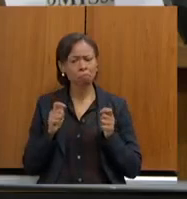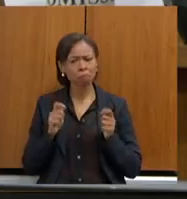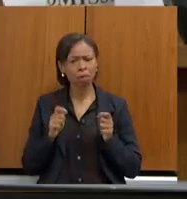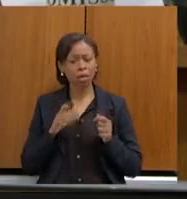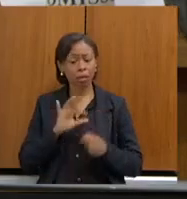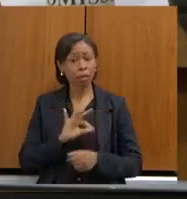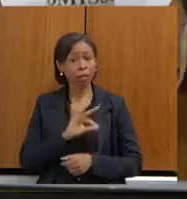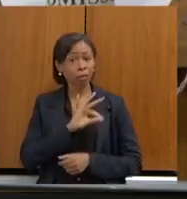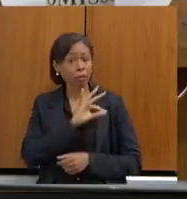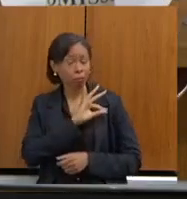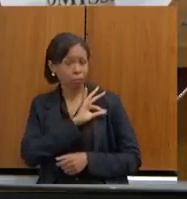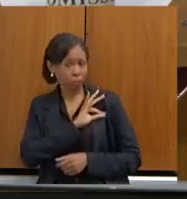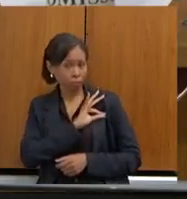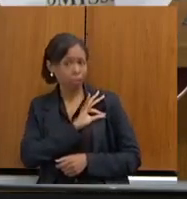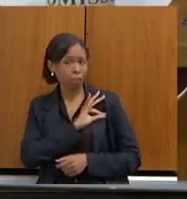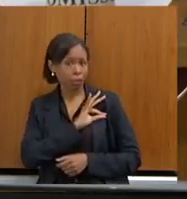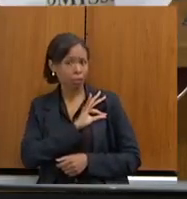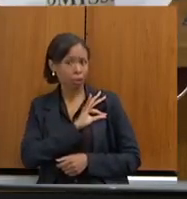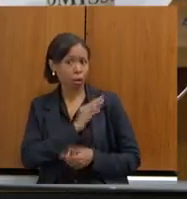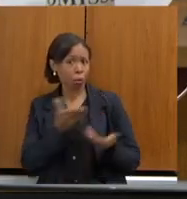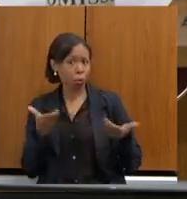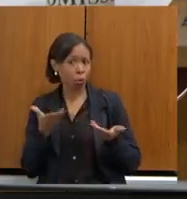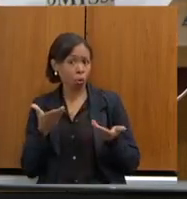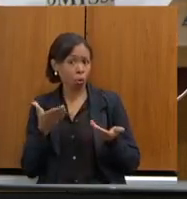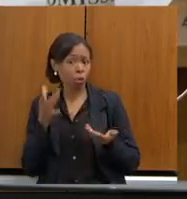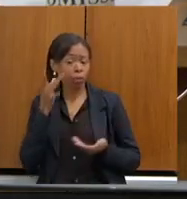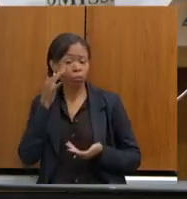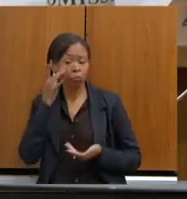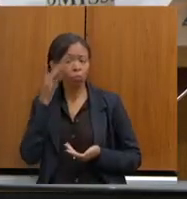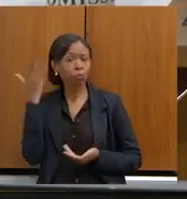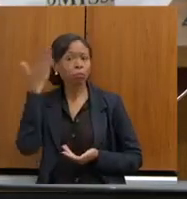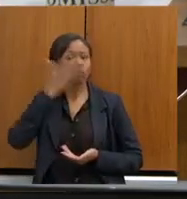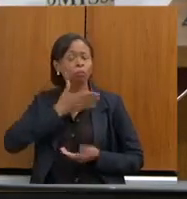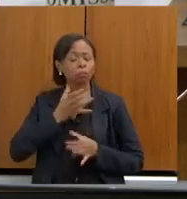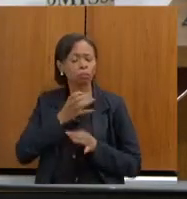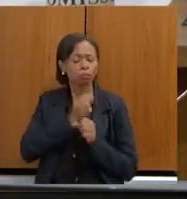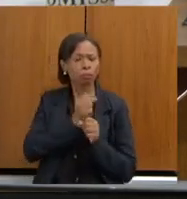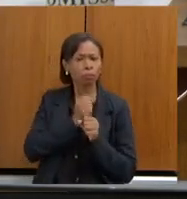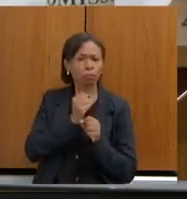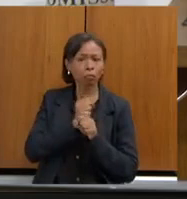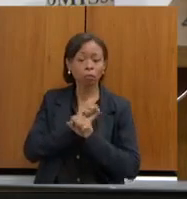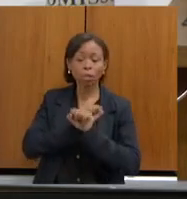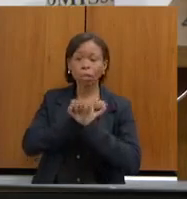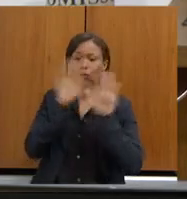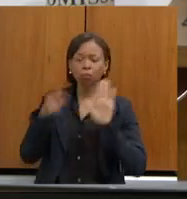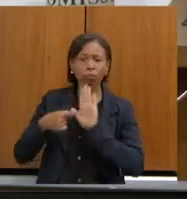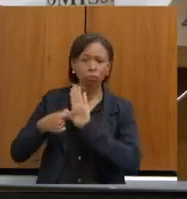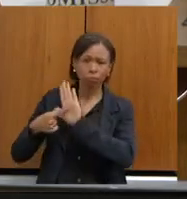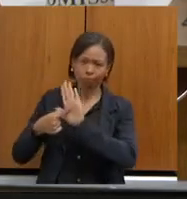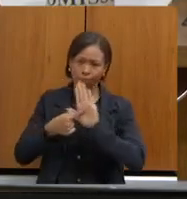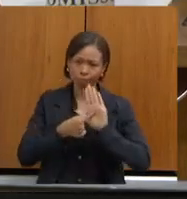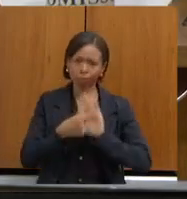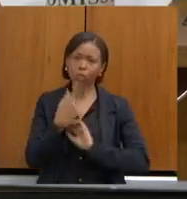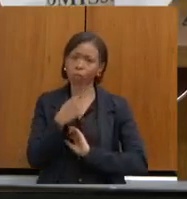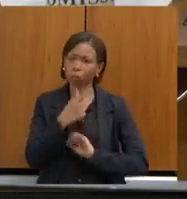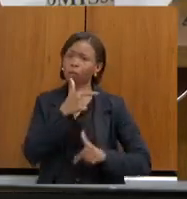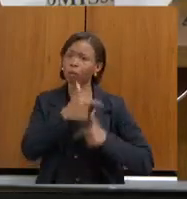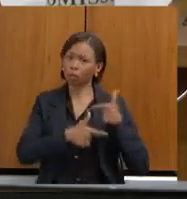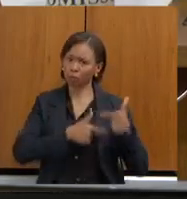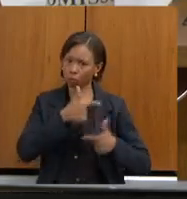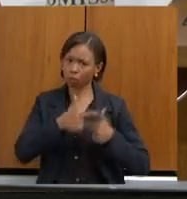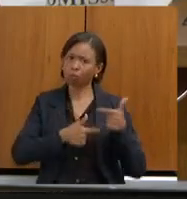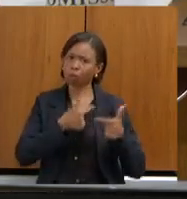Militar esteja prestando Contas dos seus feitos prestando conta da sua obrigação e